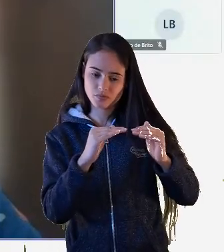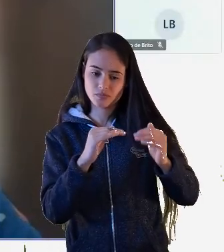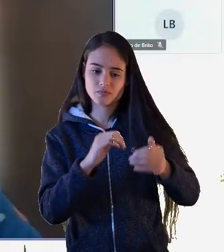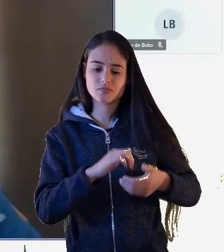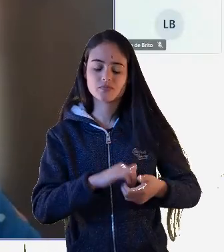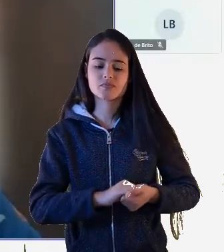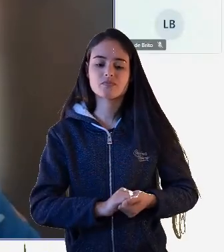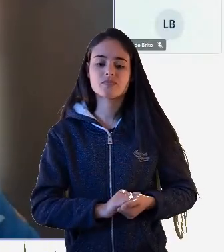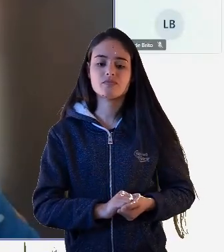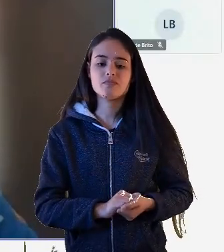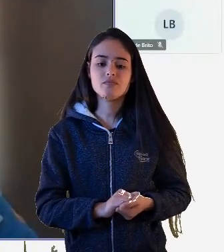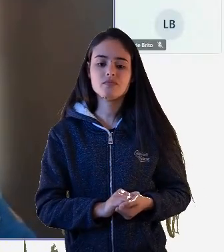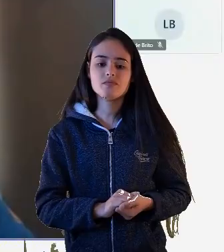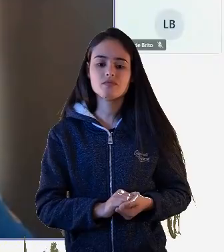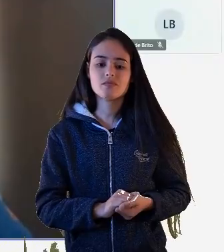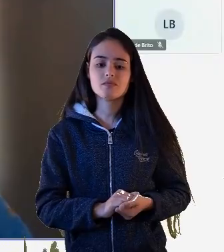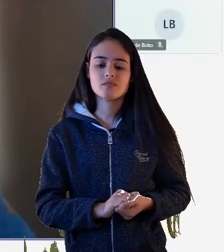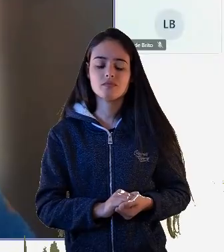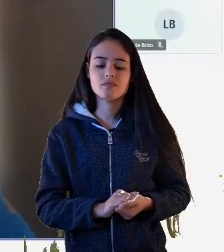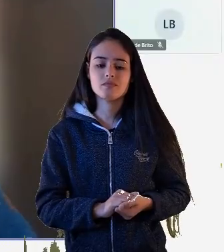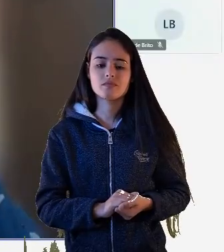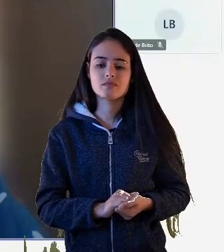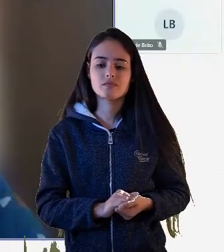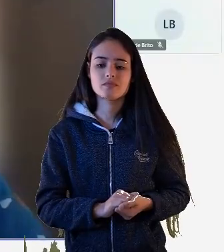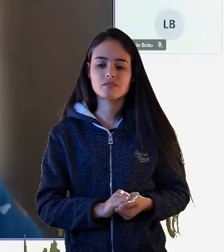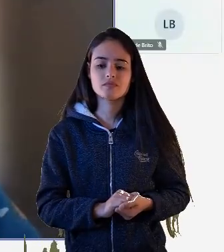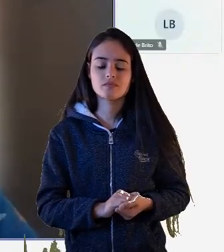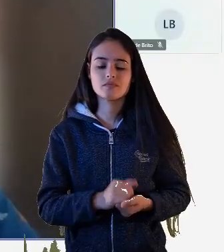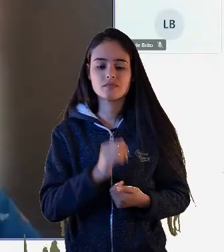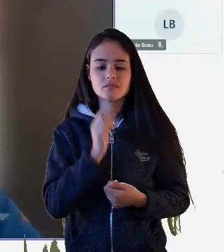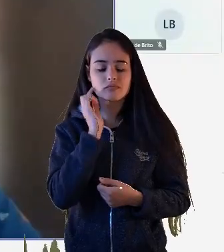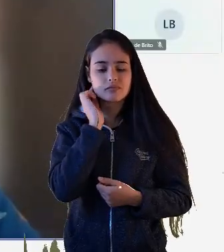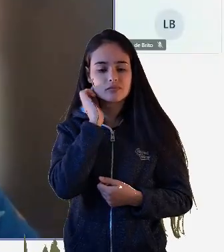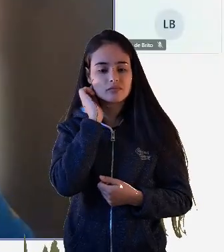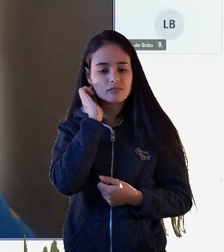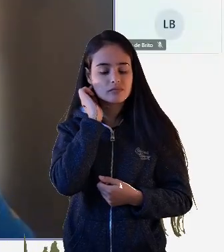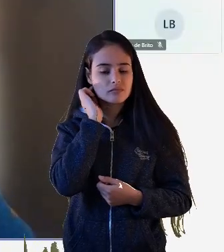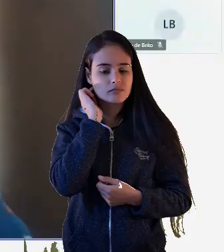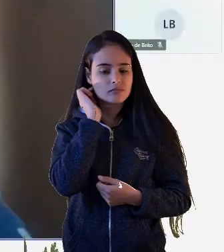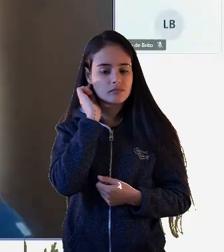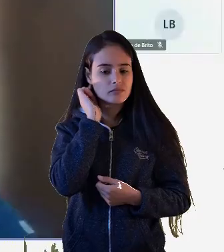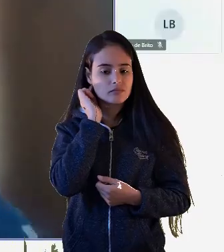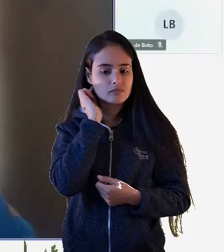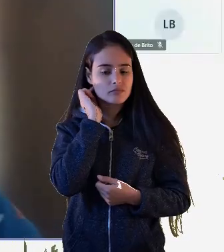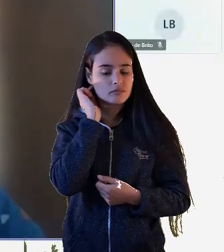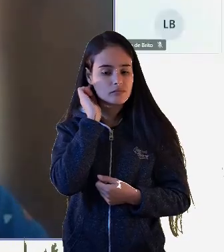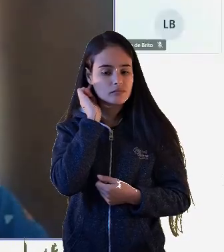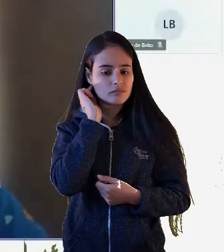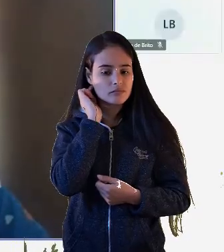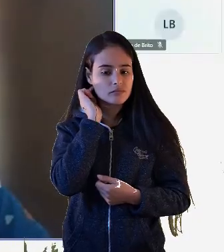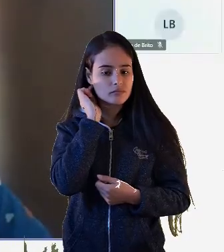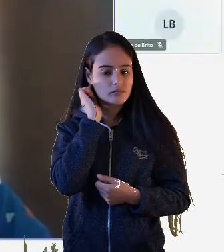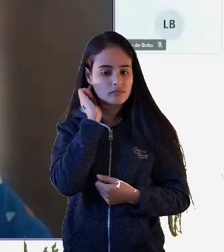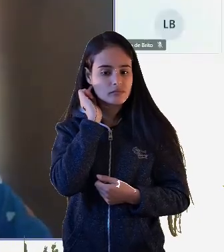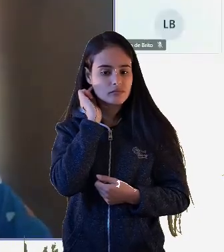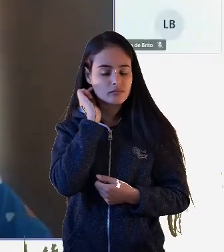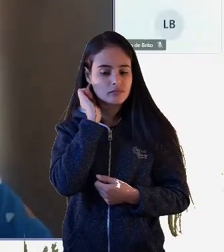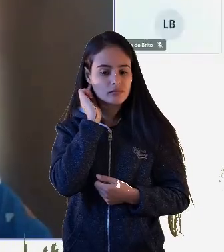Com lugares de fala diferentes, né? Passando, infelizmente, ainda, né, por momentos